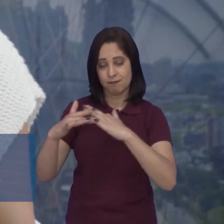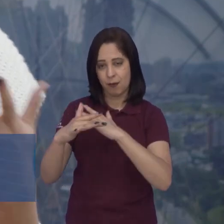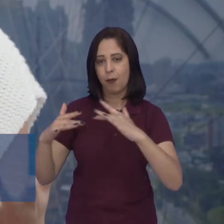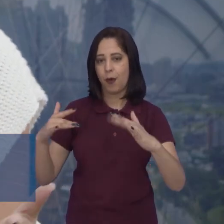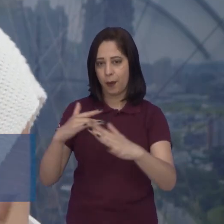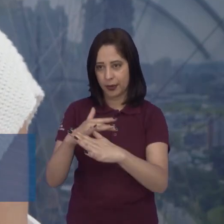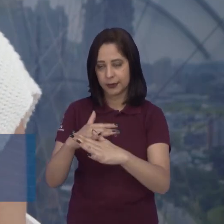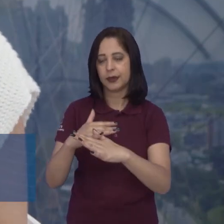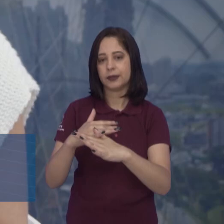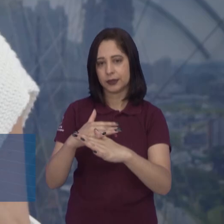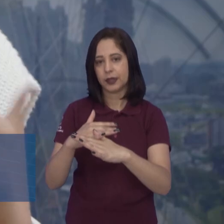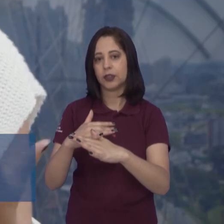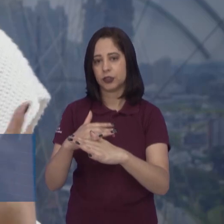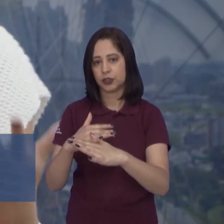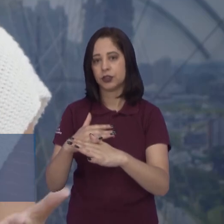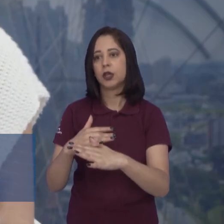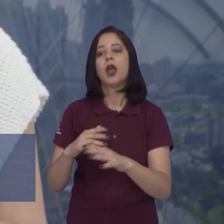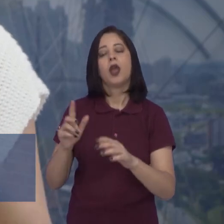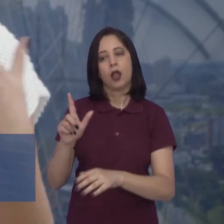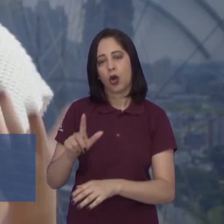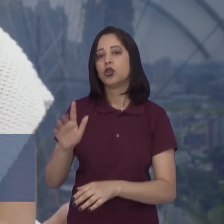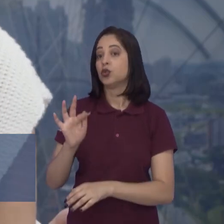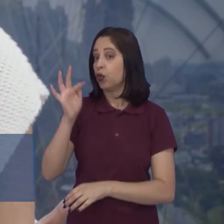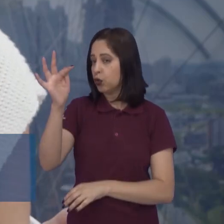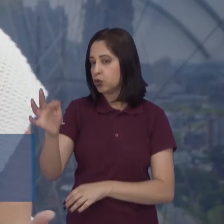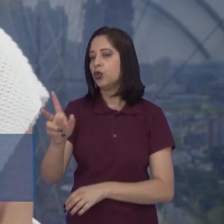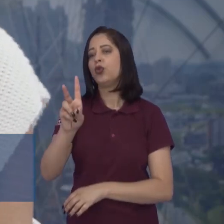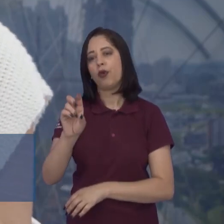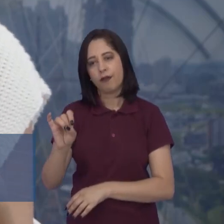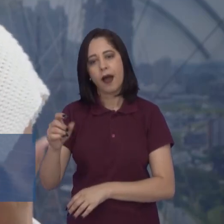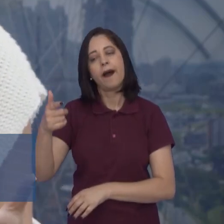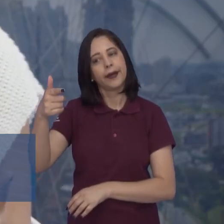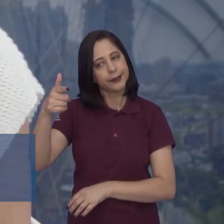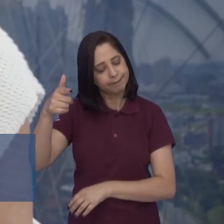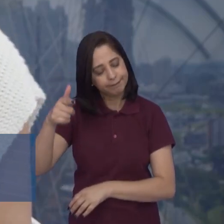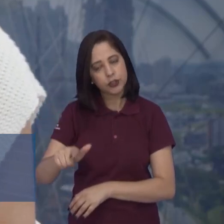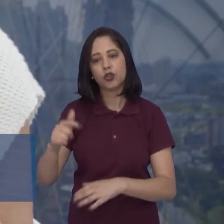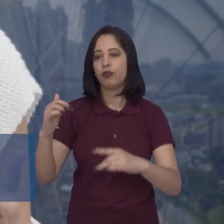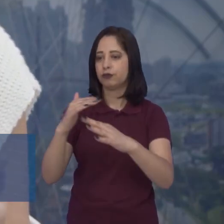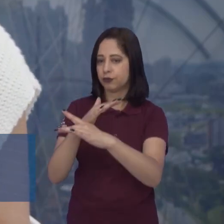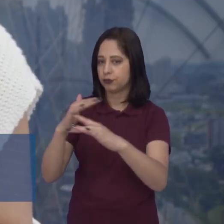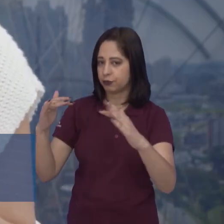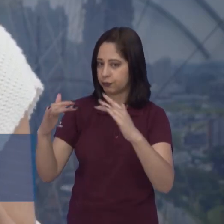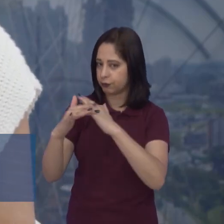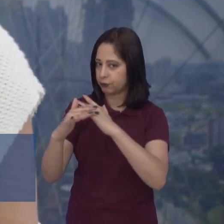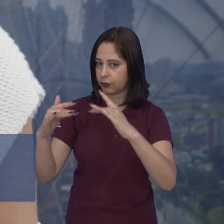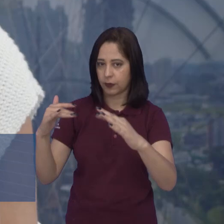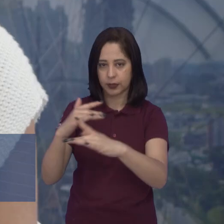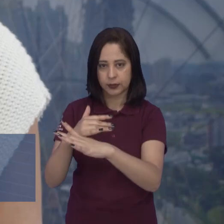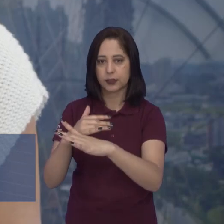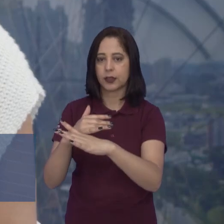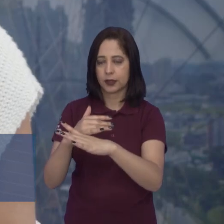e com esse crescimento provavelmente vai ser sobrecarregado mais ainda, principalmente essas vias arteriais que a gente fala que são